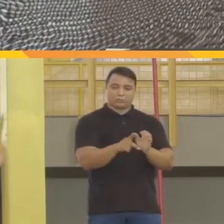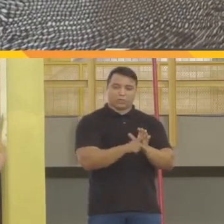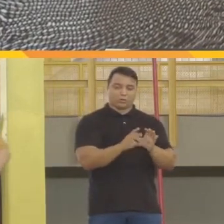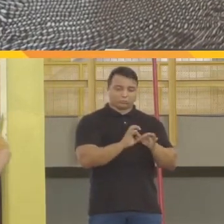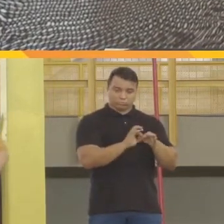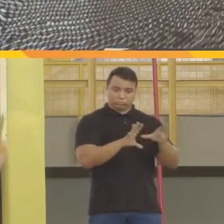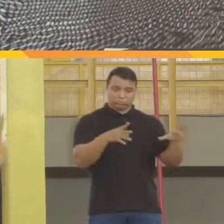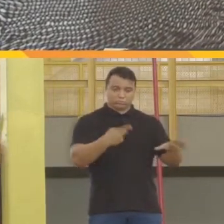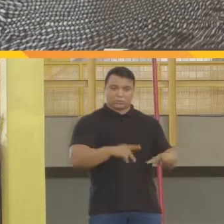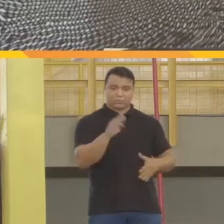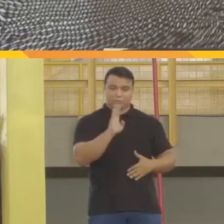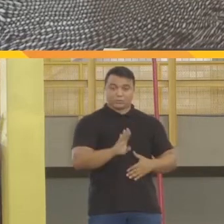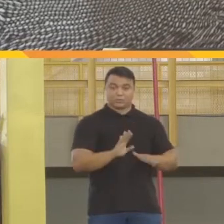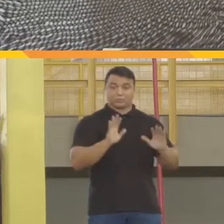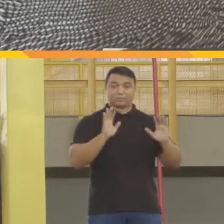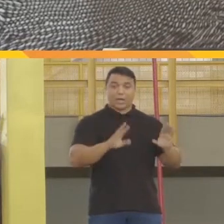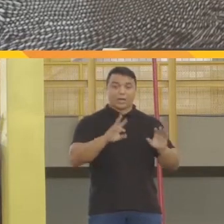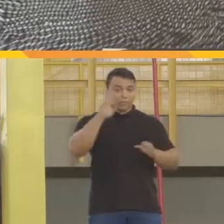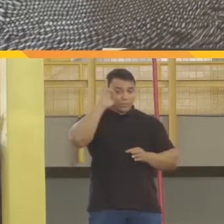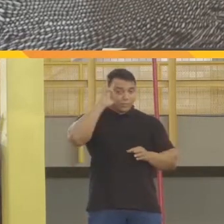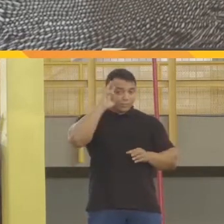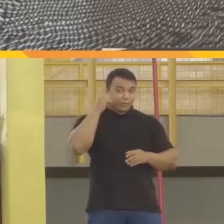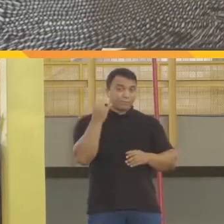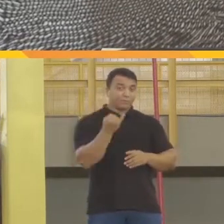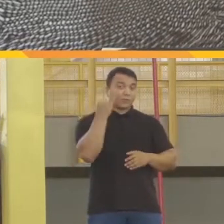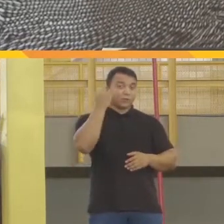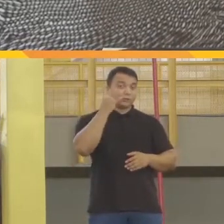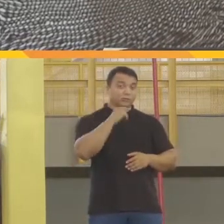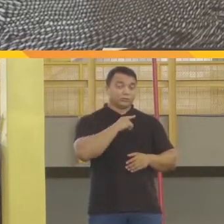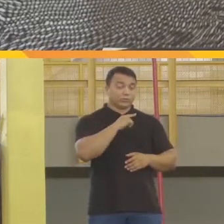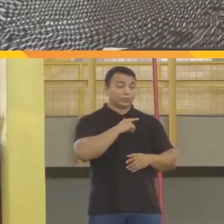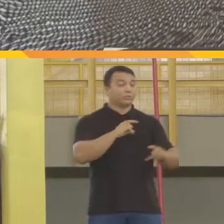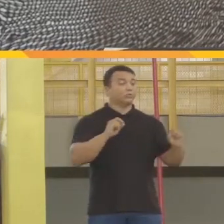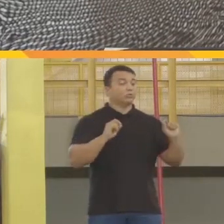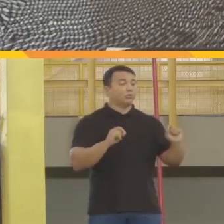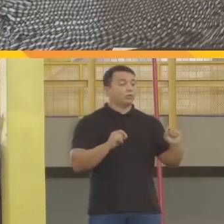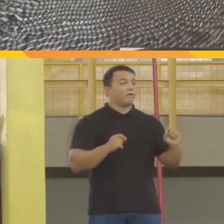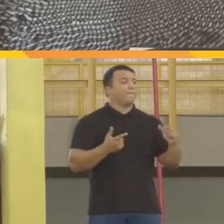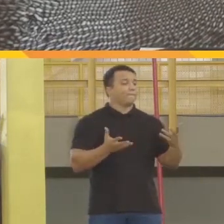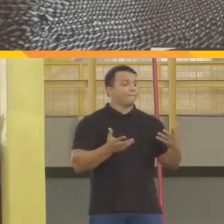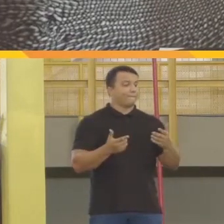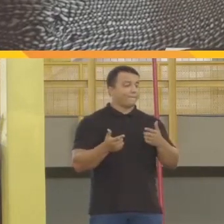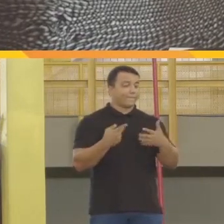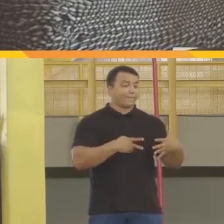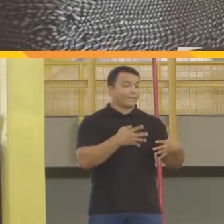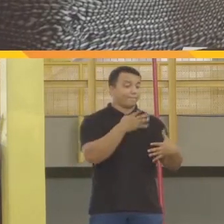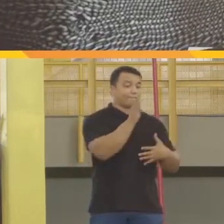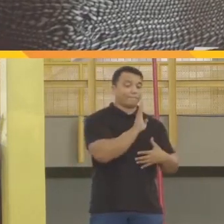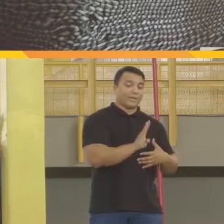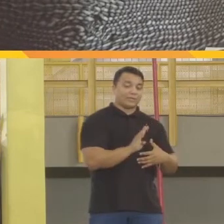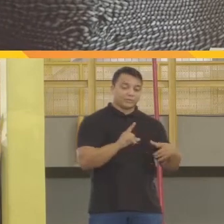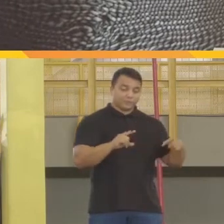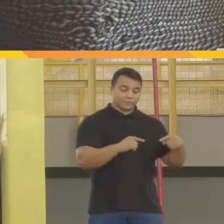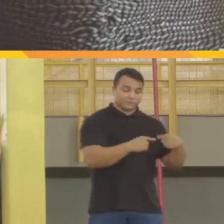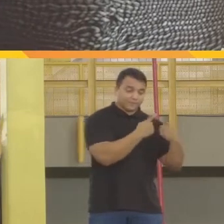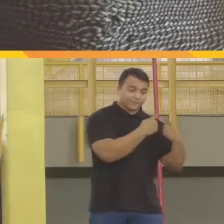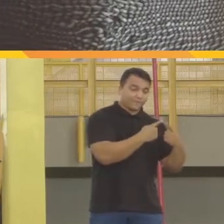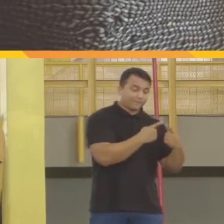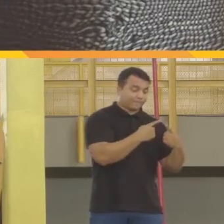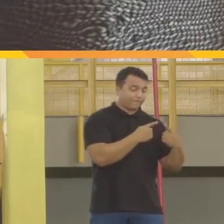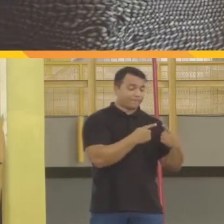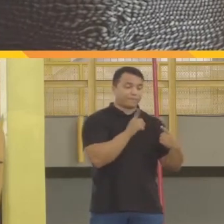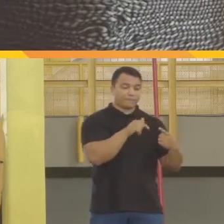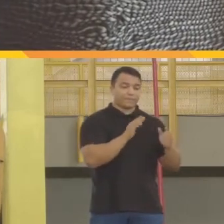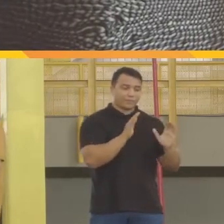do Brasil. Mas é importante dizer que, além do que faz o Brasil, Brasil, é